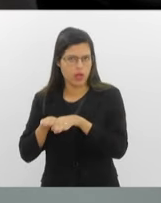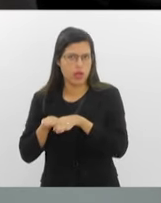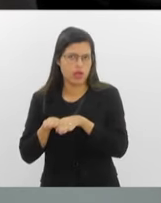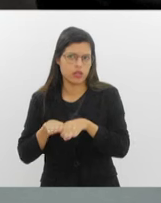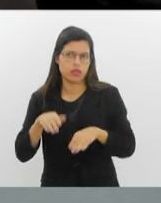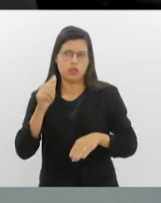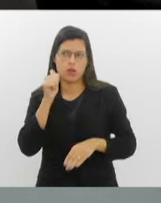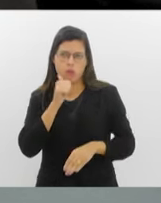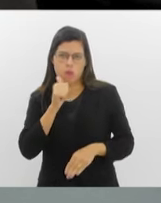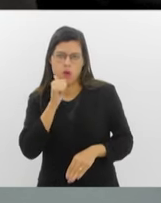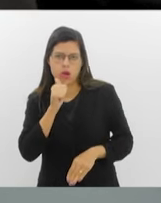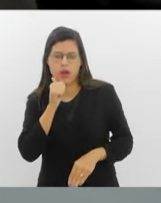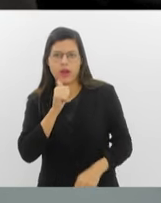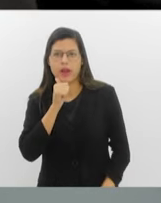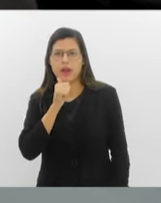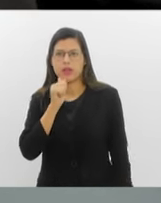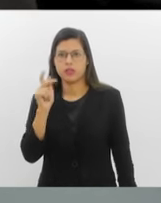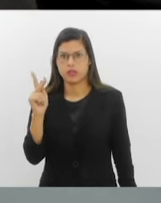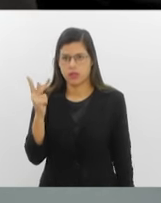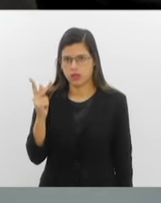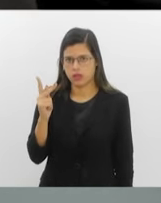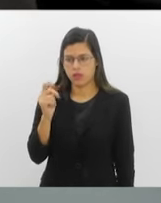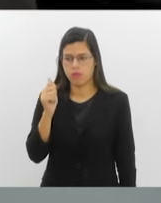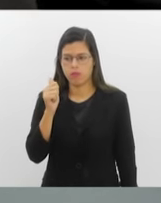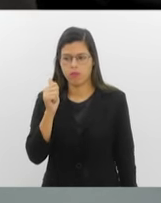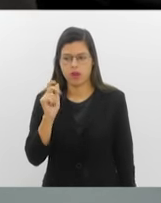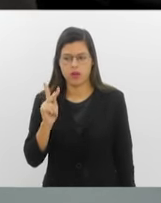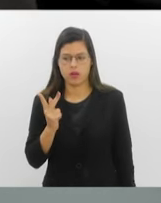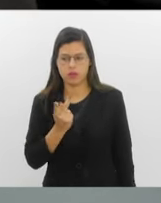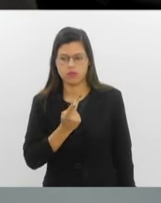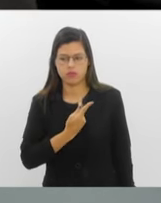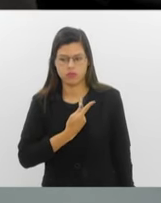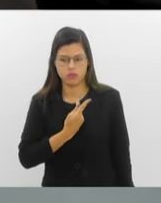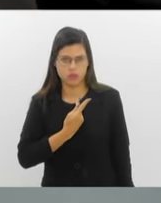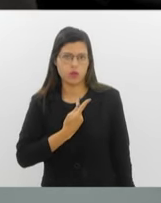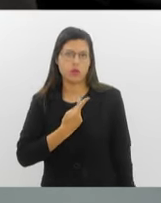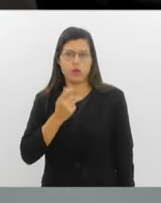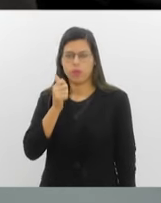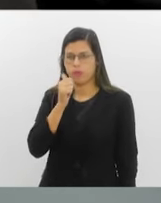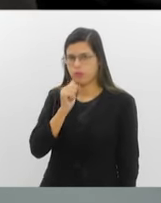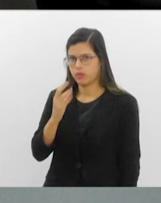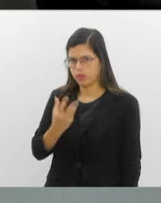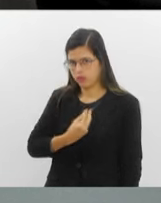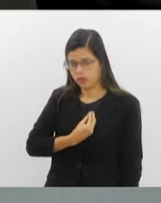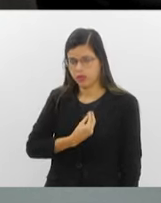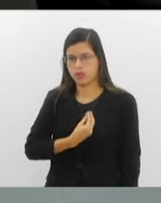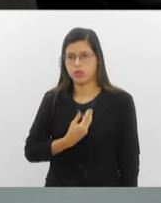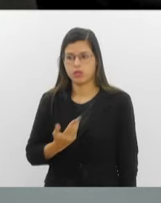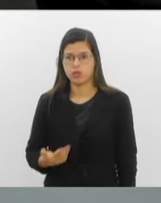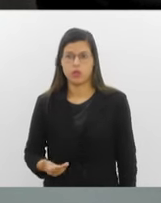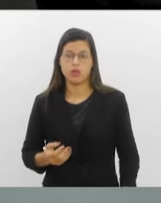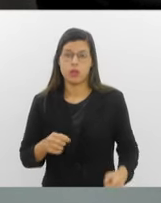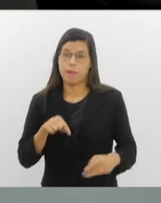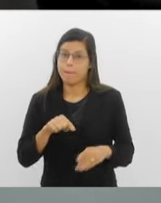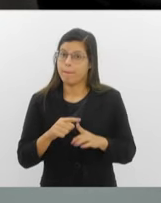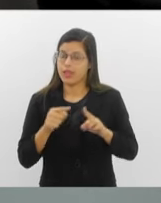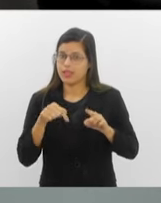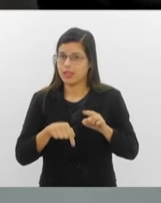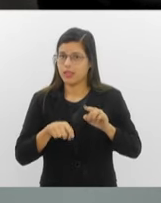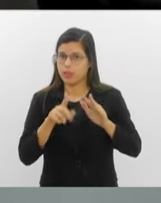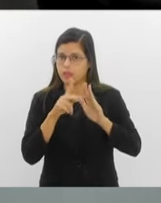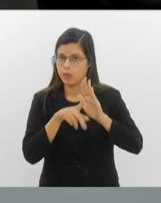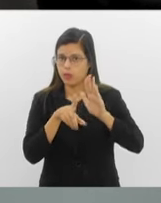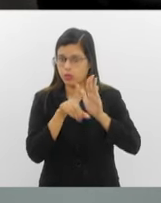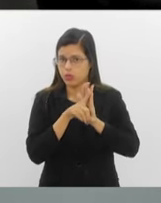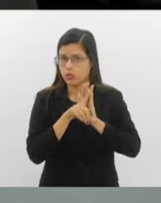as mulheres cis e as mulheres trans. Agora, nesse caso, né, a gente vai estar excluindo, da maneira que o projeto